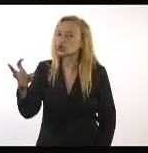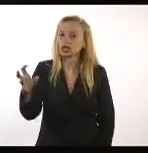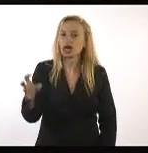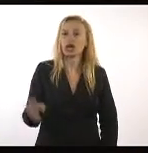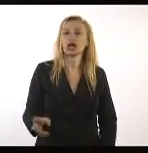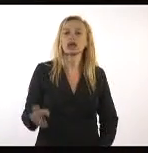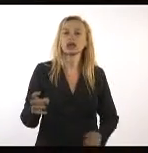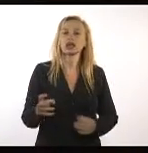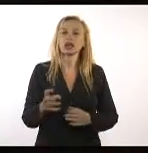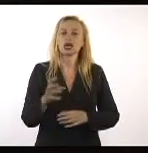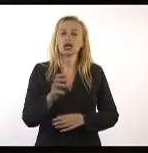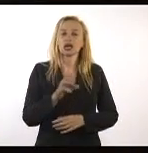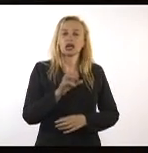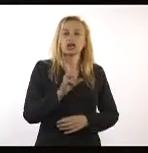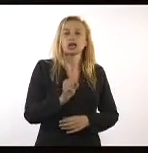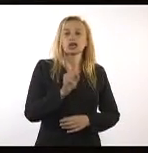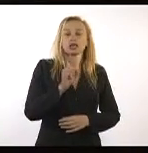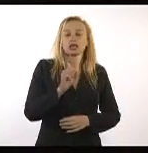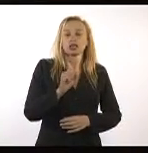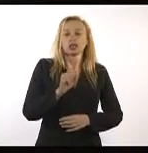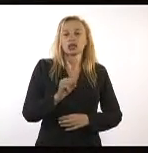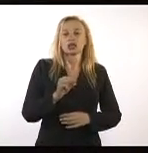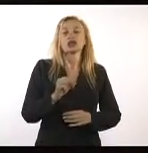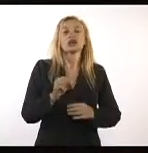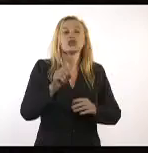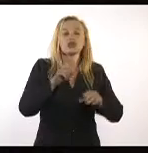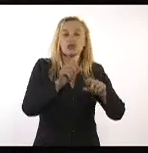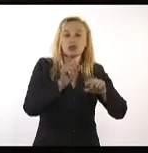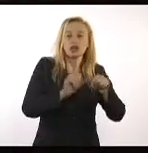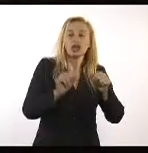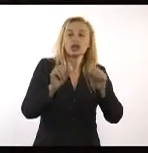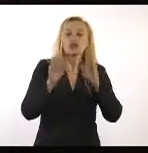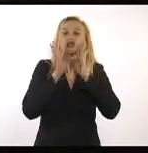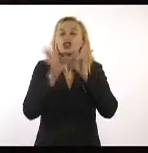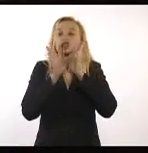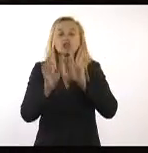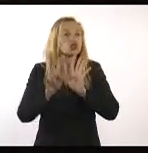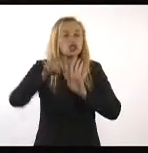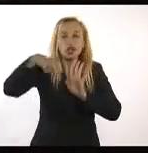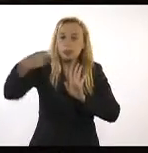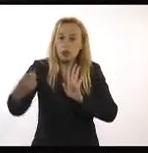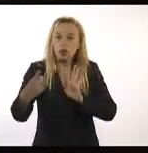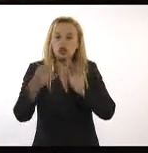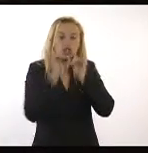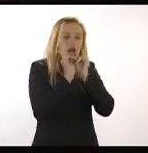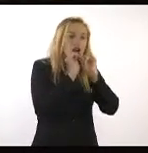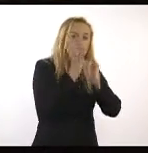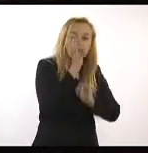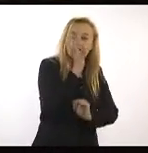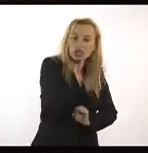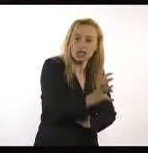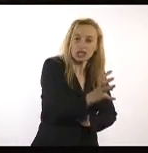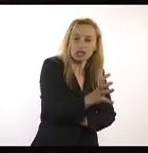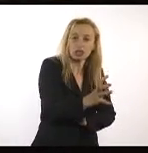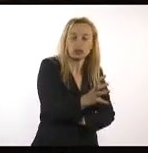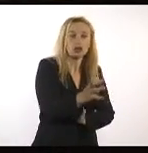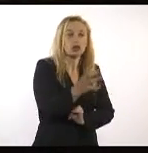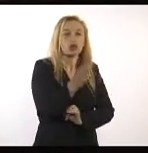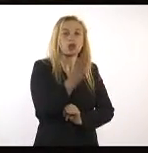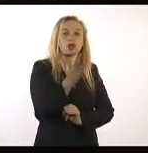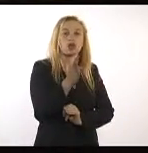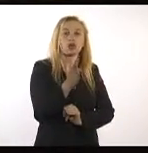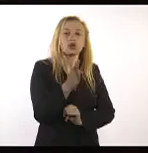esta censura feita pelo facebook após a denúncia de um péssimo